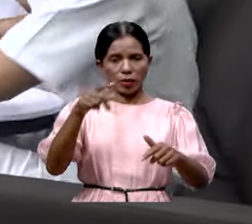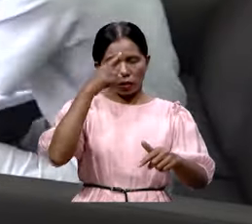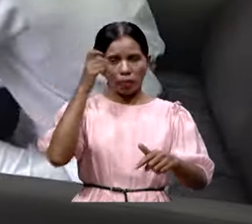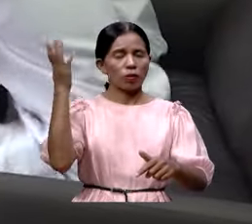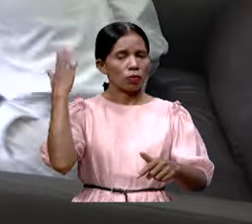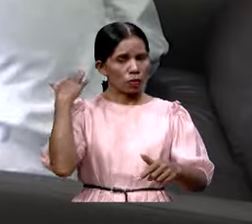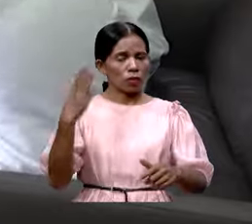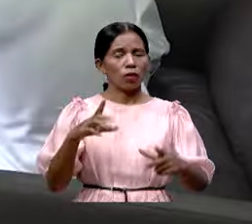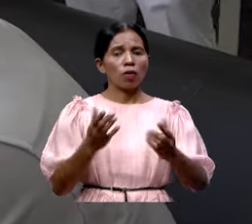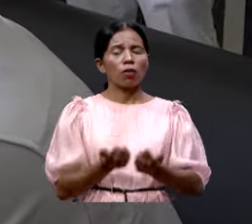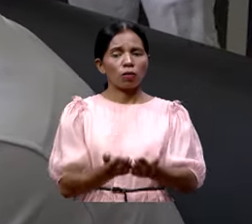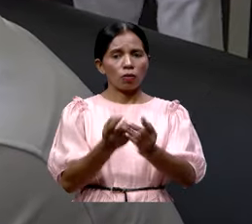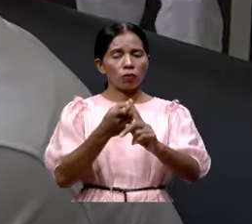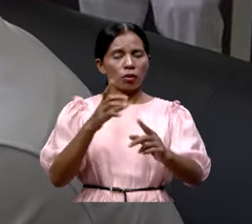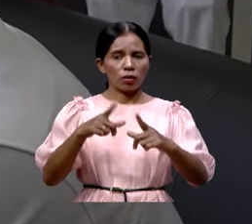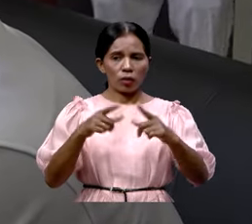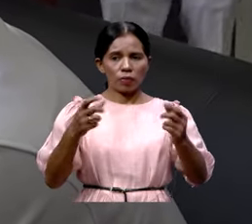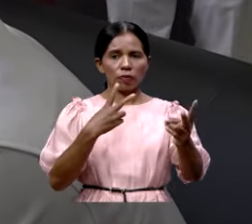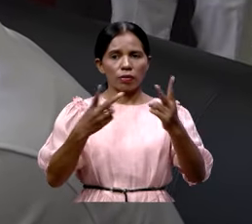né? Rofunu se Japão visita ona